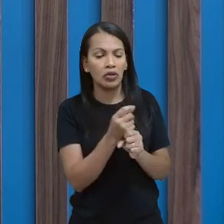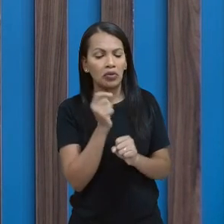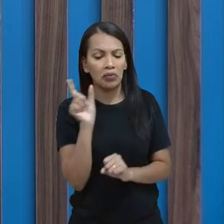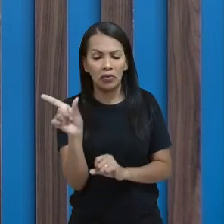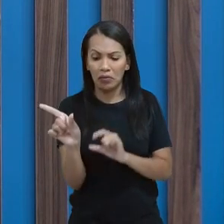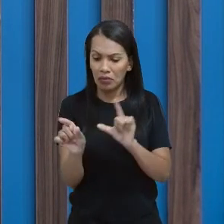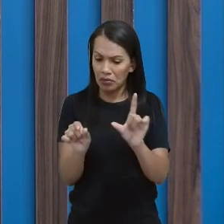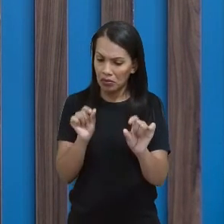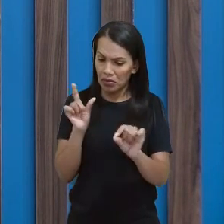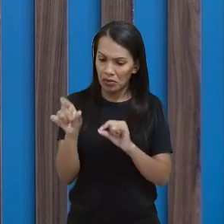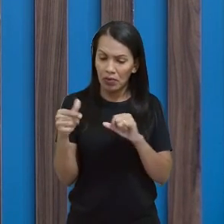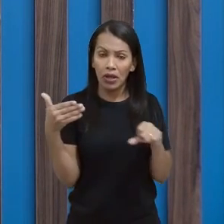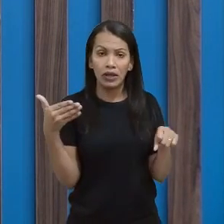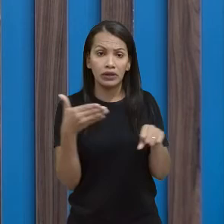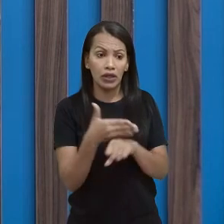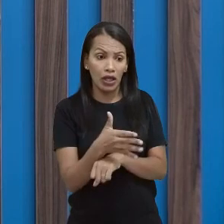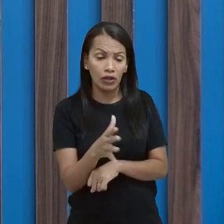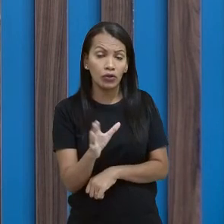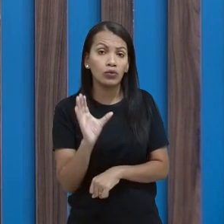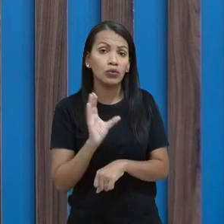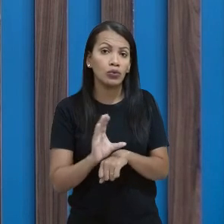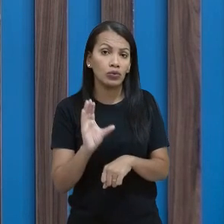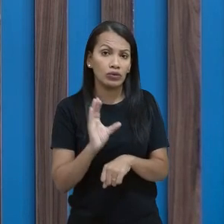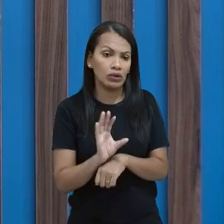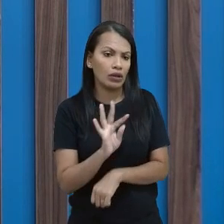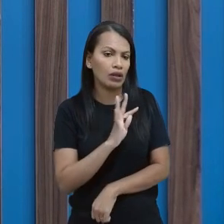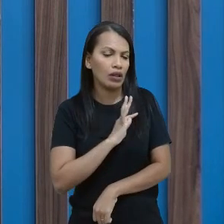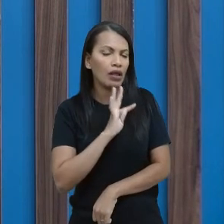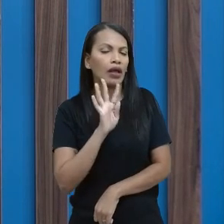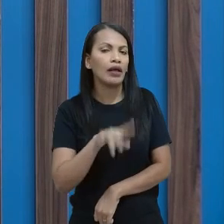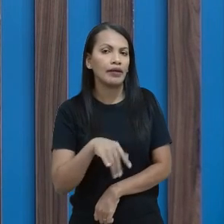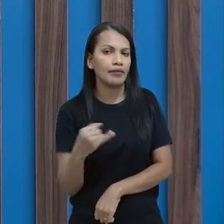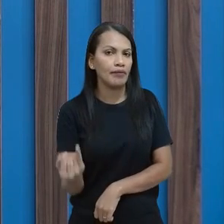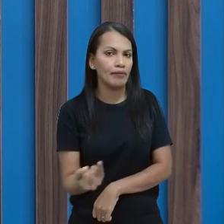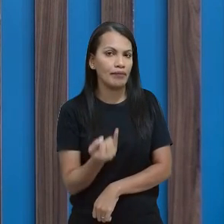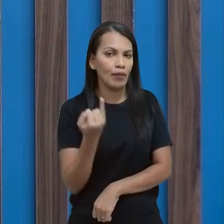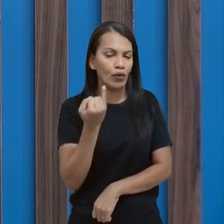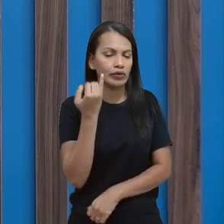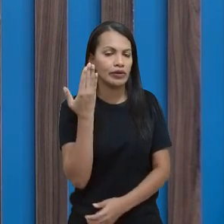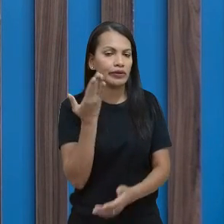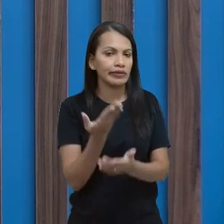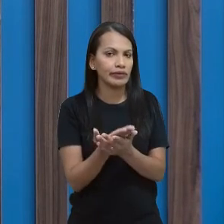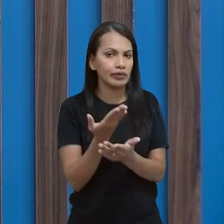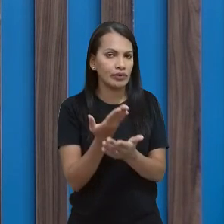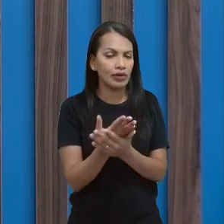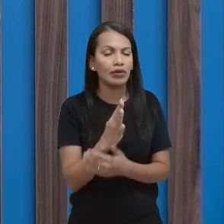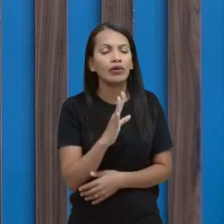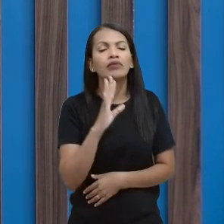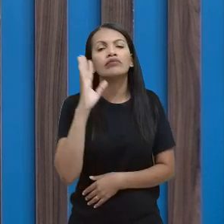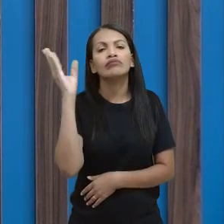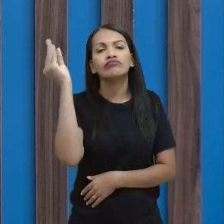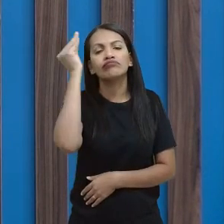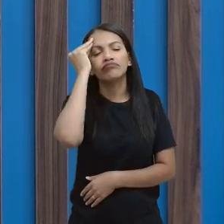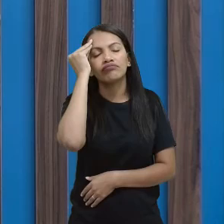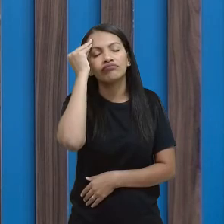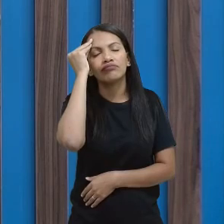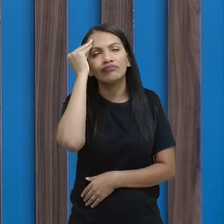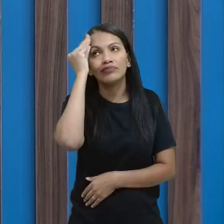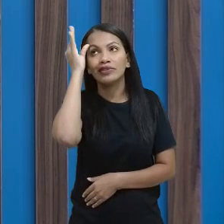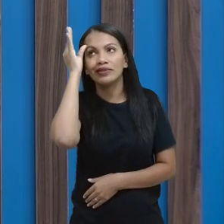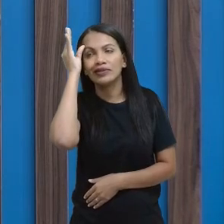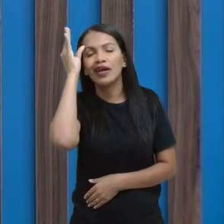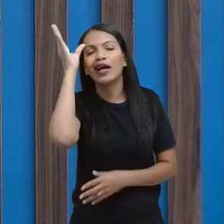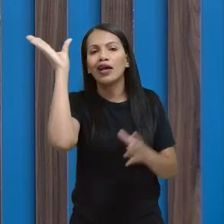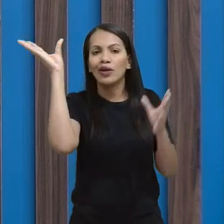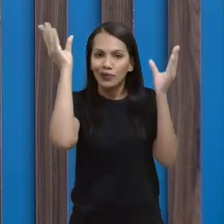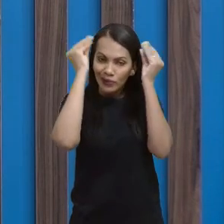selecionadas para entrar nos cursos técnicos. Então é importante estudar para você se apropriar desse conhecimento e, por consequência,